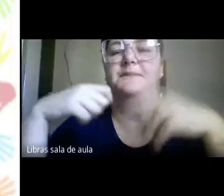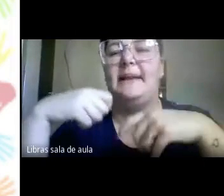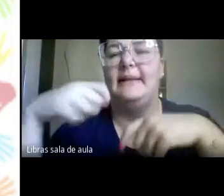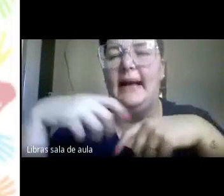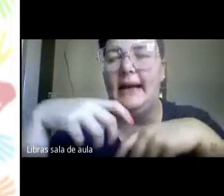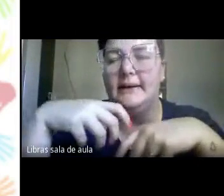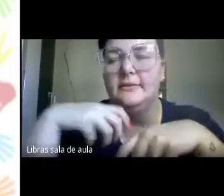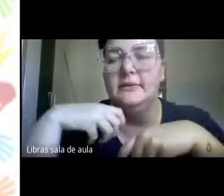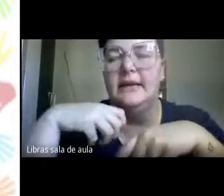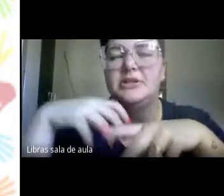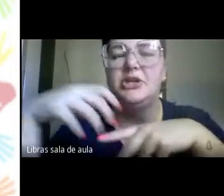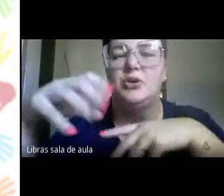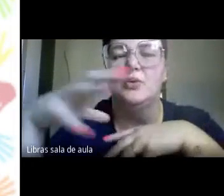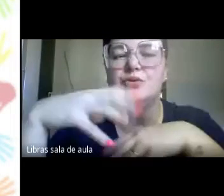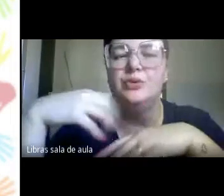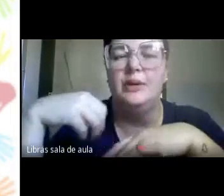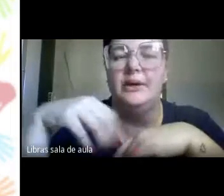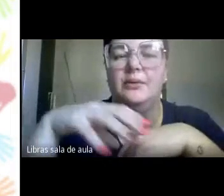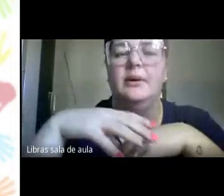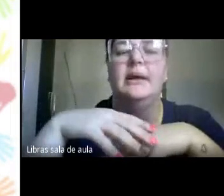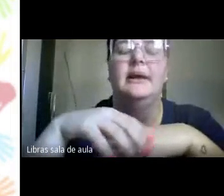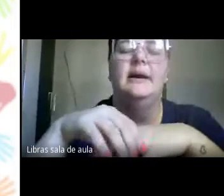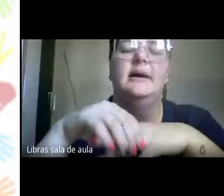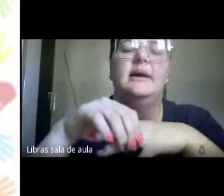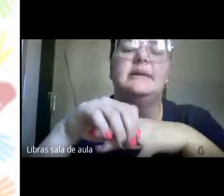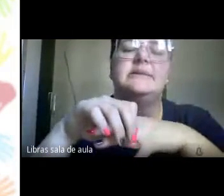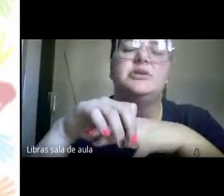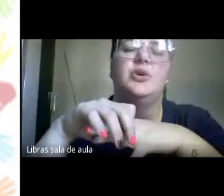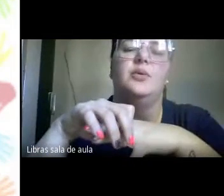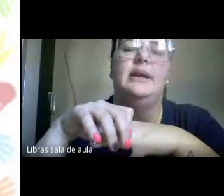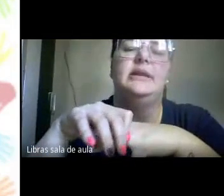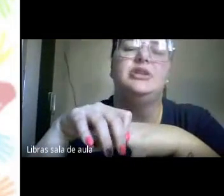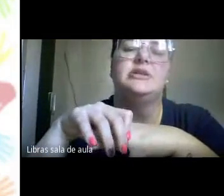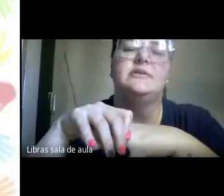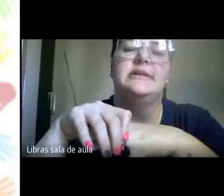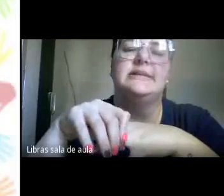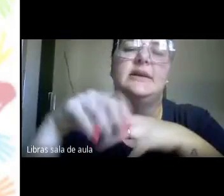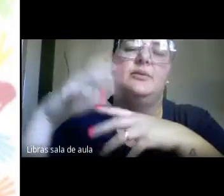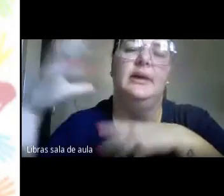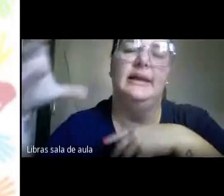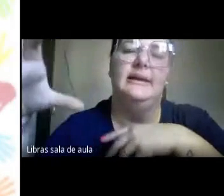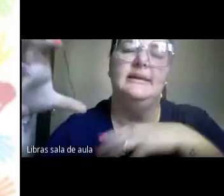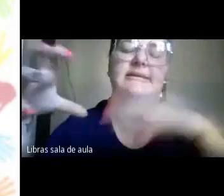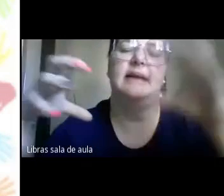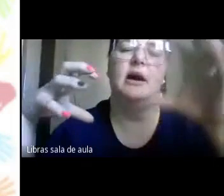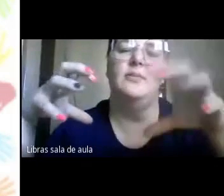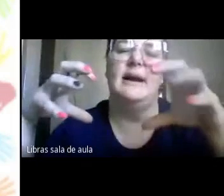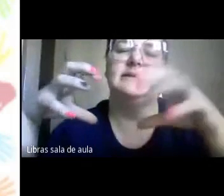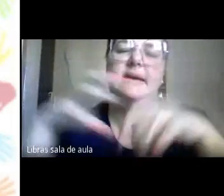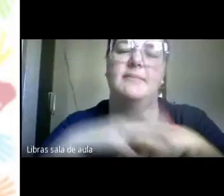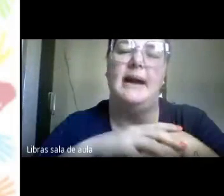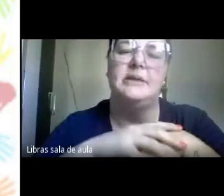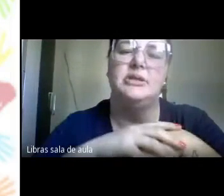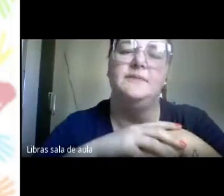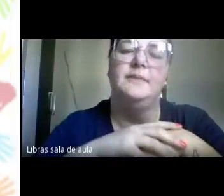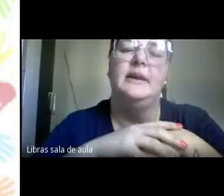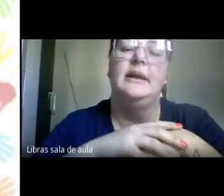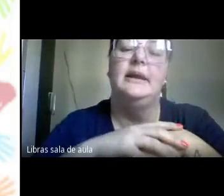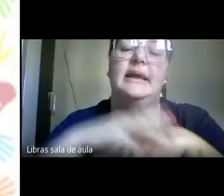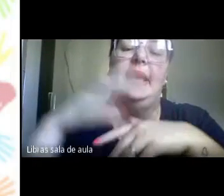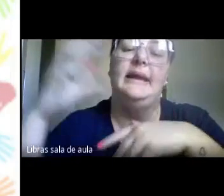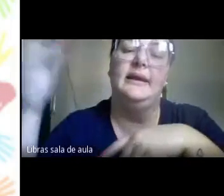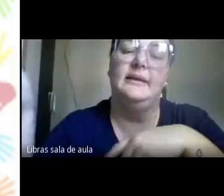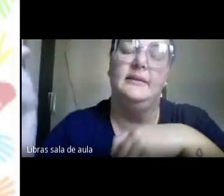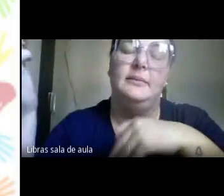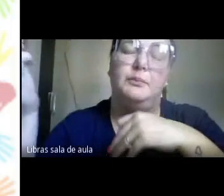eles pintaram e a gente construiu esse jogo ali de associação com a letra inicial mais a imagem.